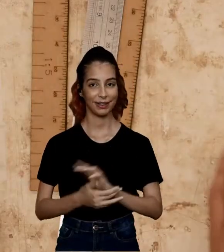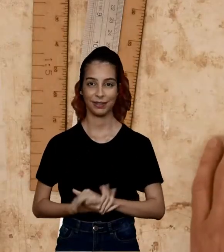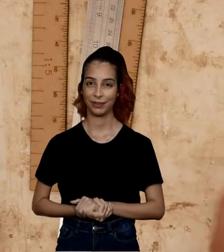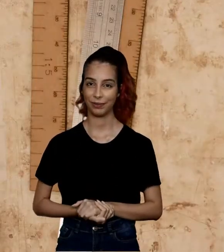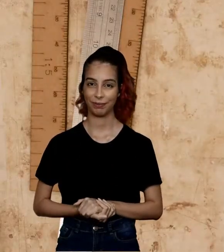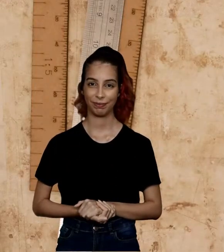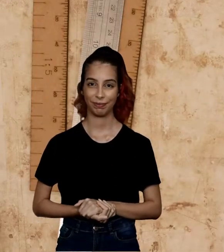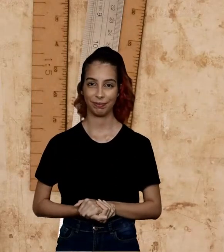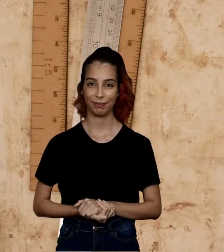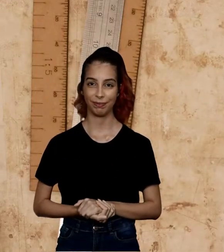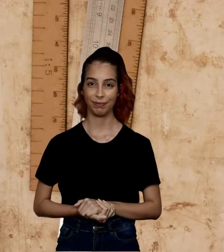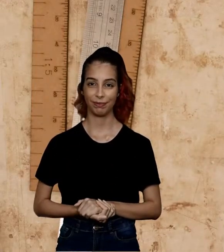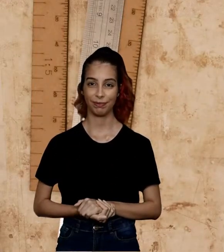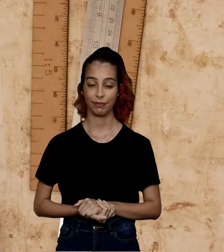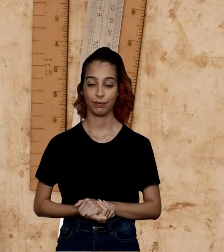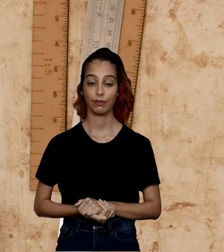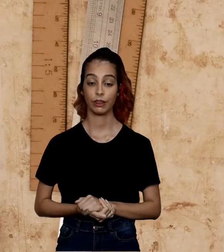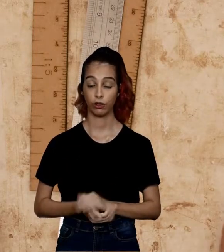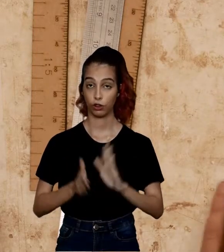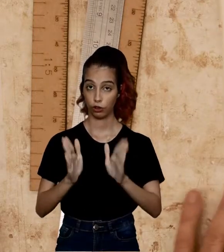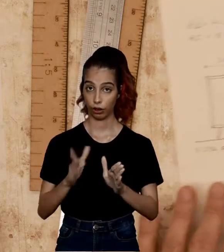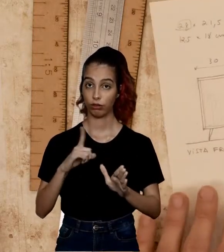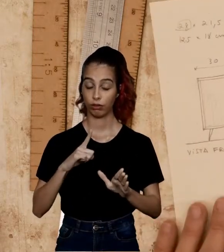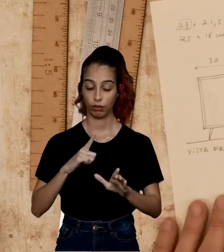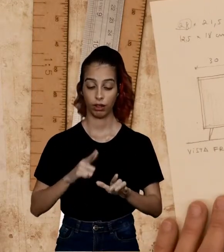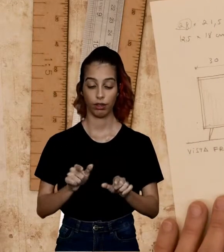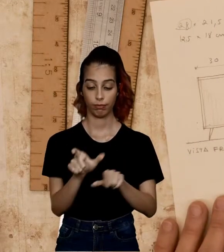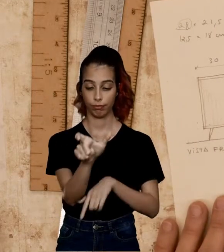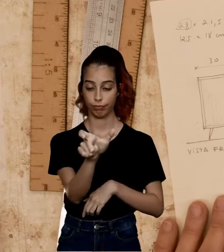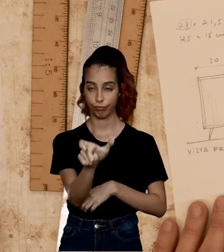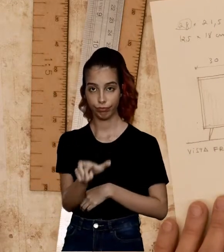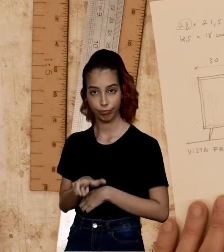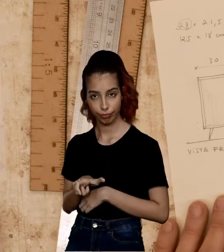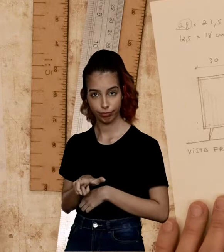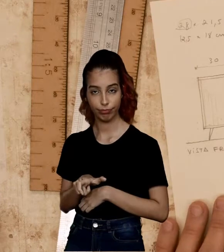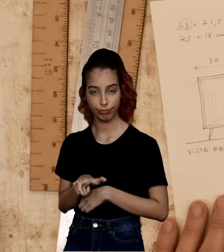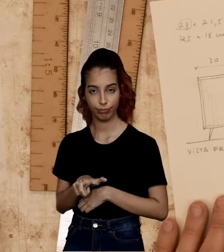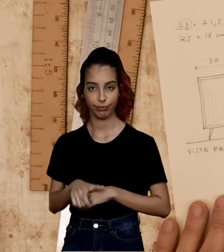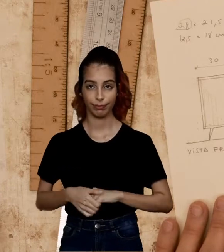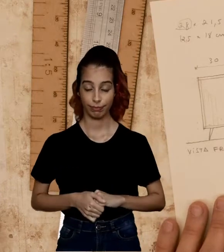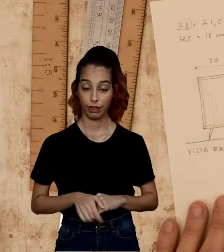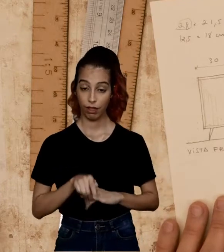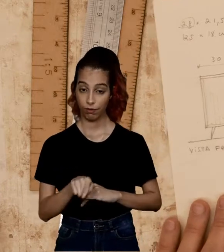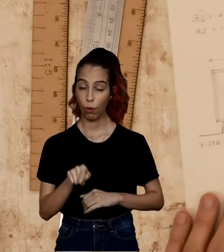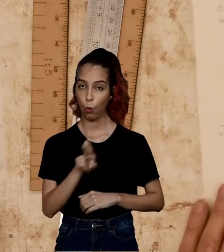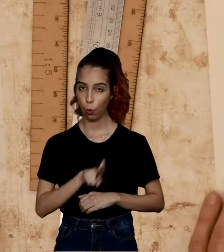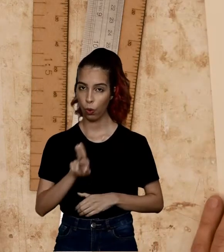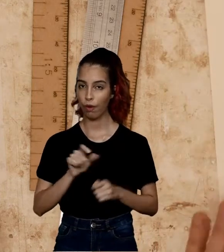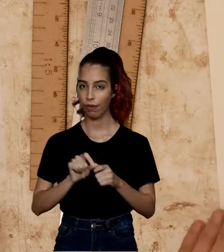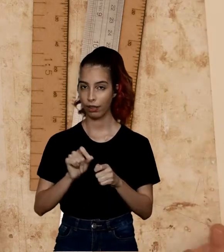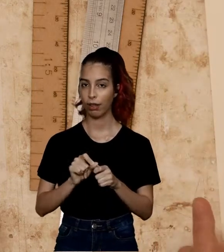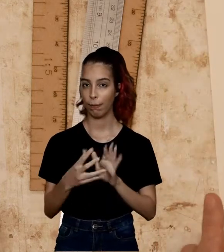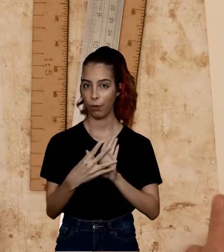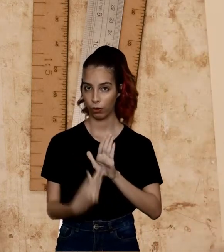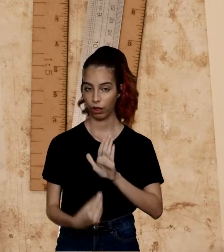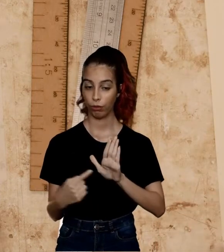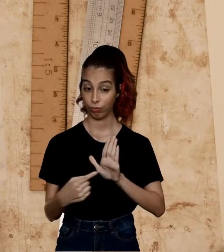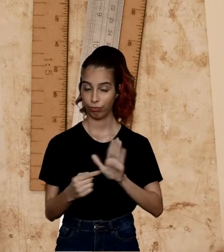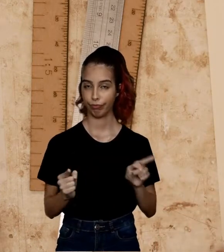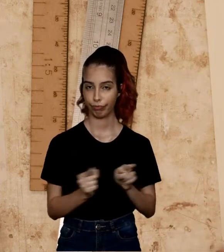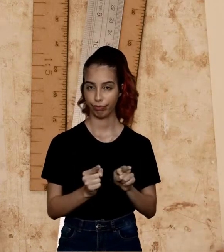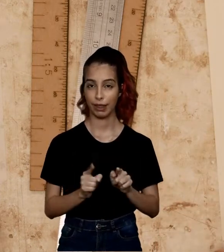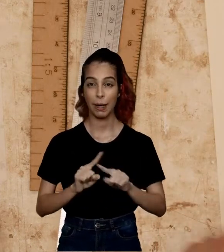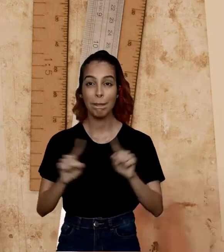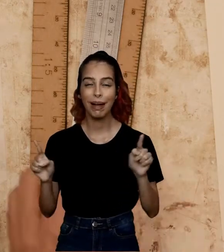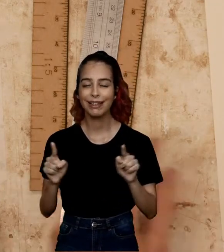Ok. Eu cortei a tira que eu vou utilizar para fazer meu modelo em escala reduzida. Mas tem uma